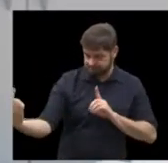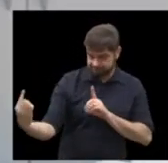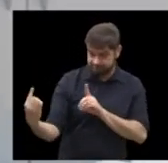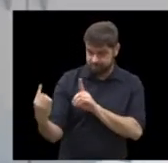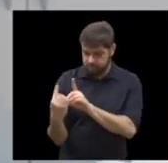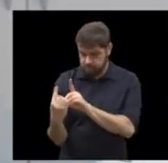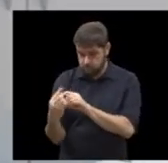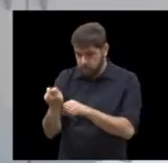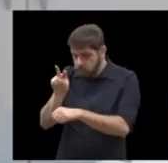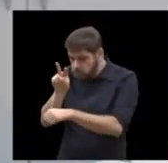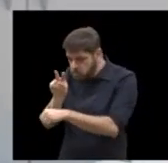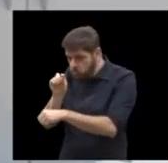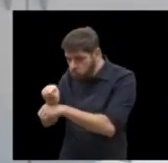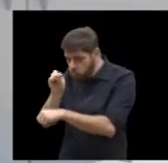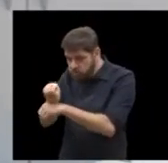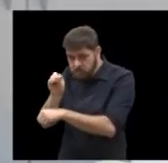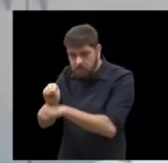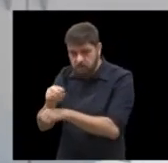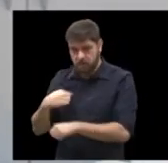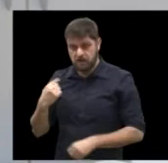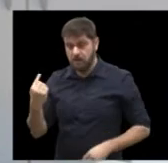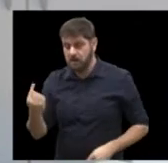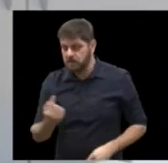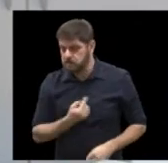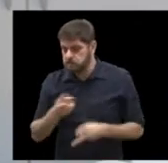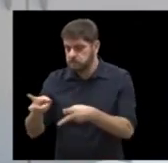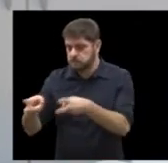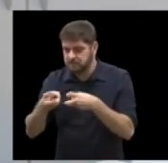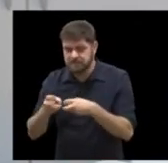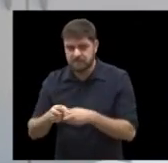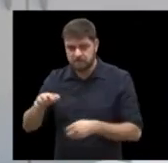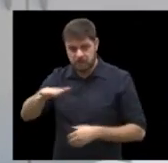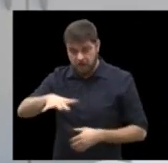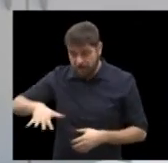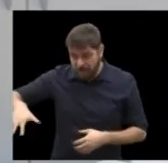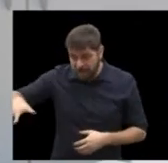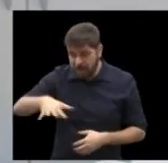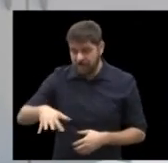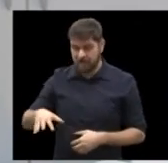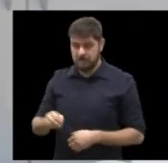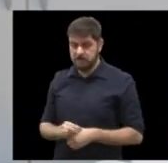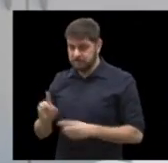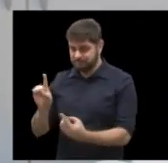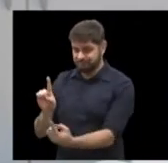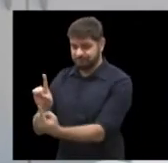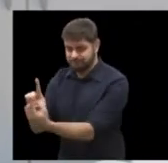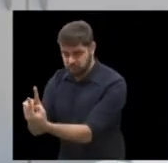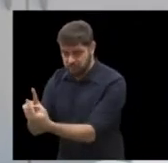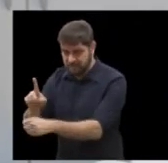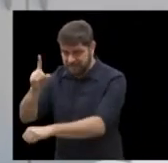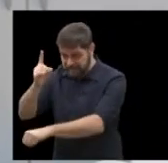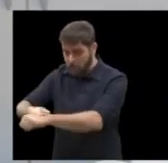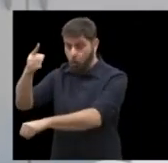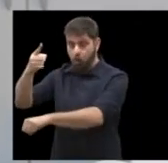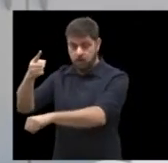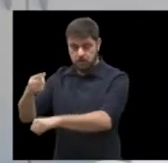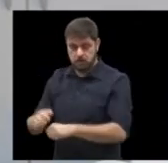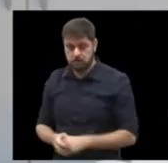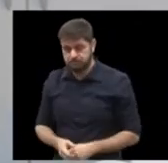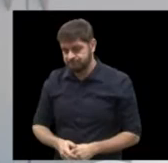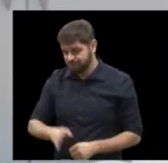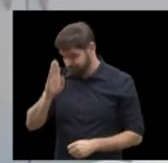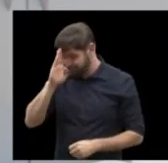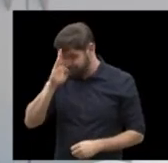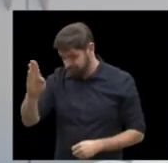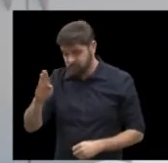na nossa clínica, normalmente eles vêm dos serviços onde atendem esse paciente na fase aguda,